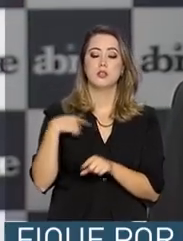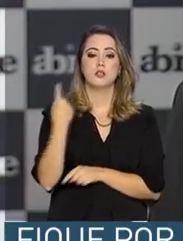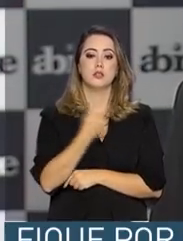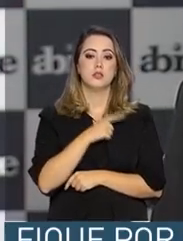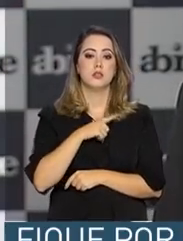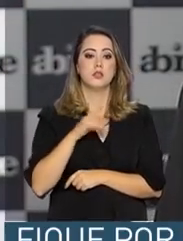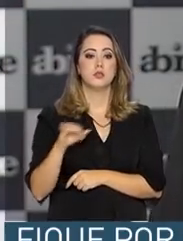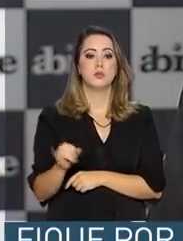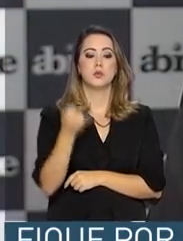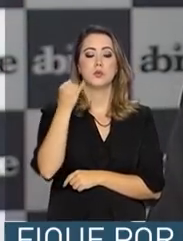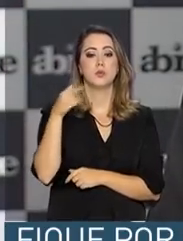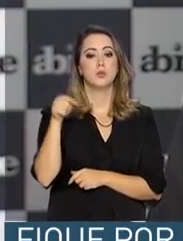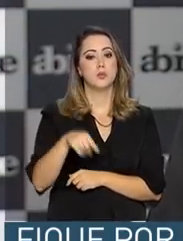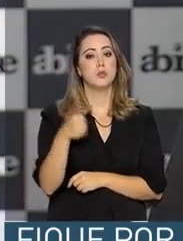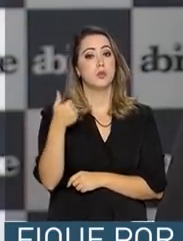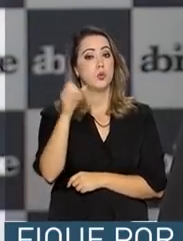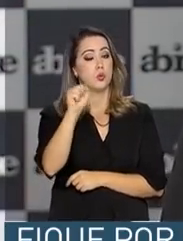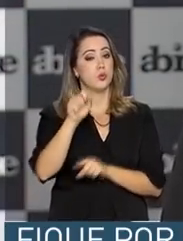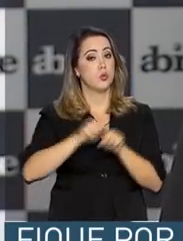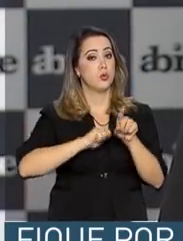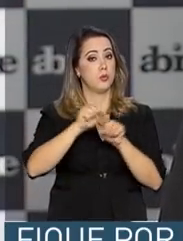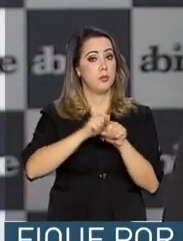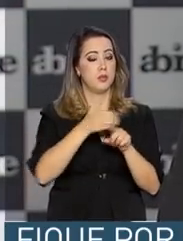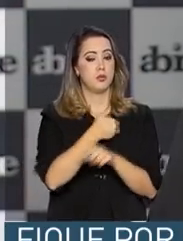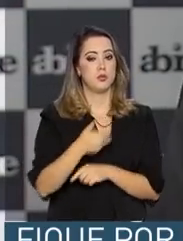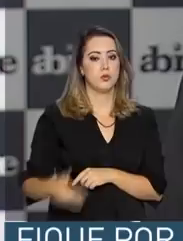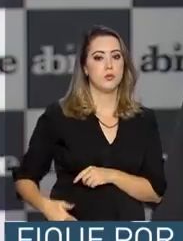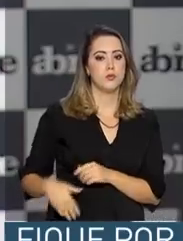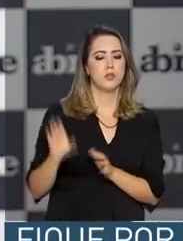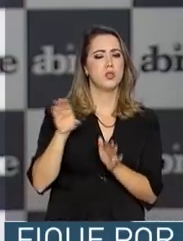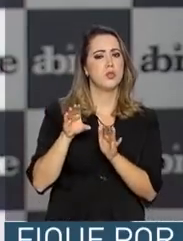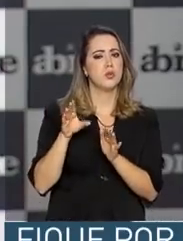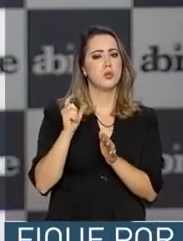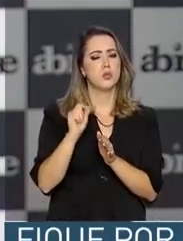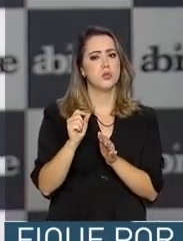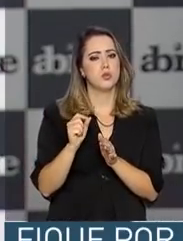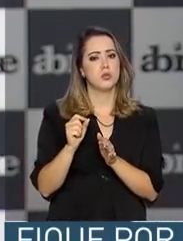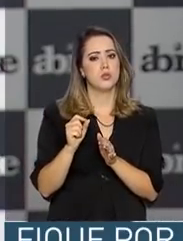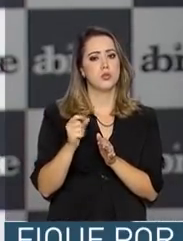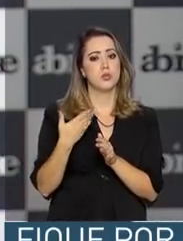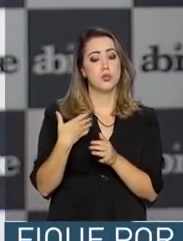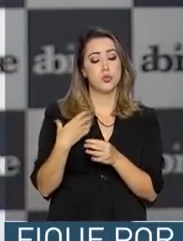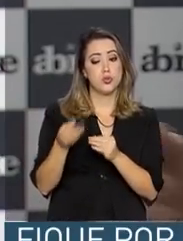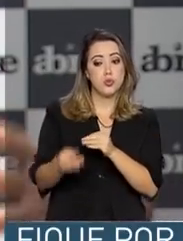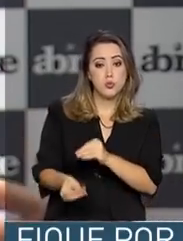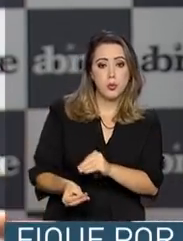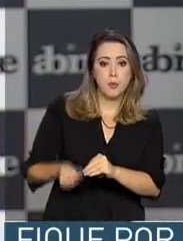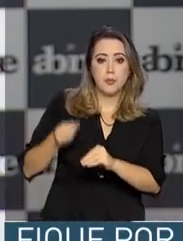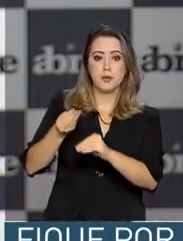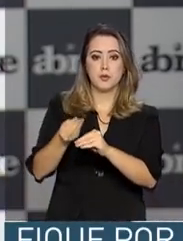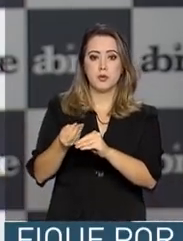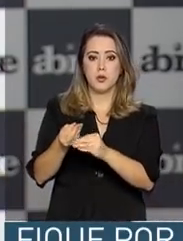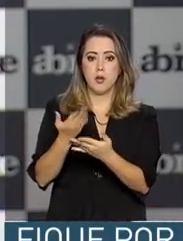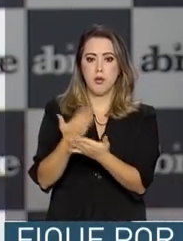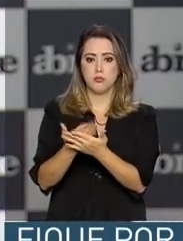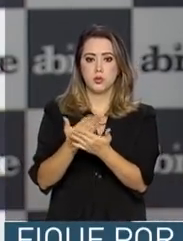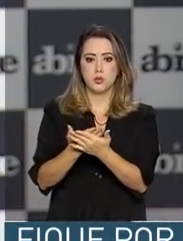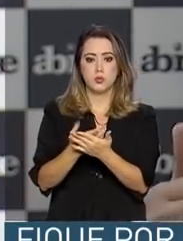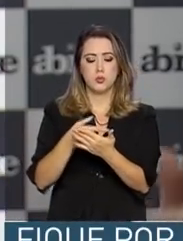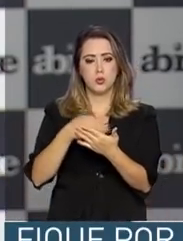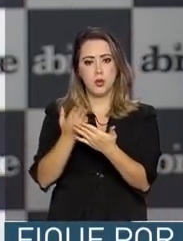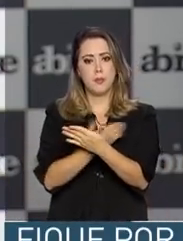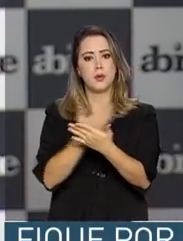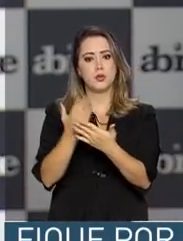a oportunidade, nesses 18 meses de governo, de tirar, digamos assim, das gavetas, né, vários projetos que